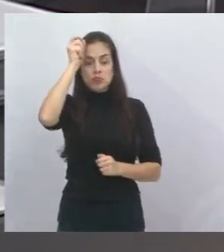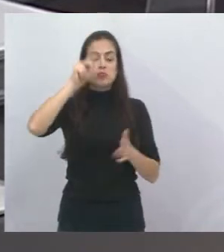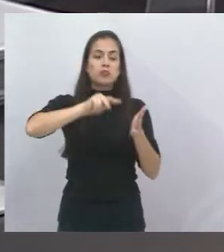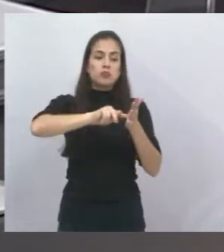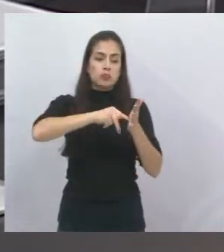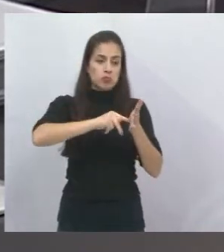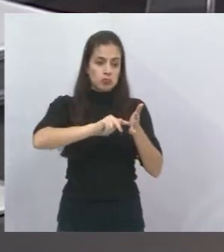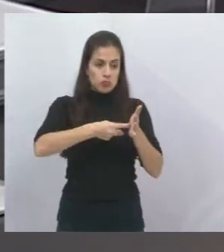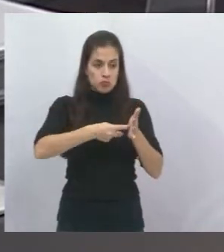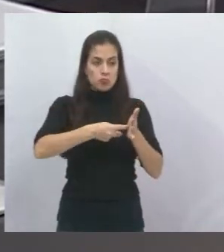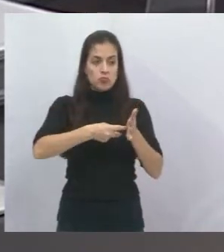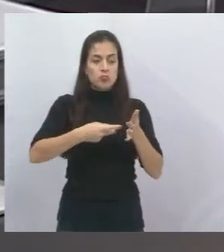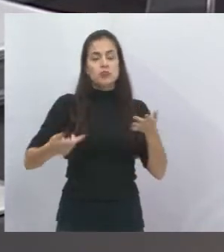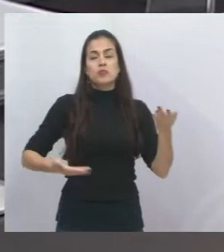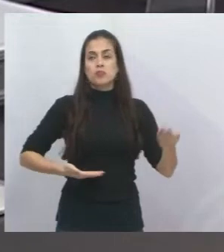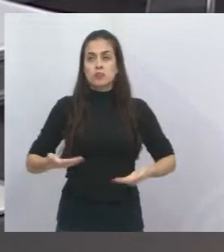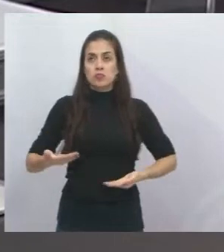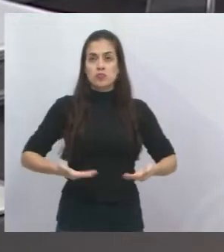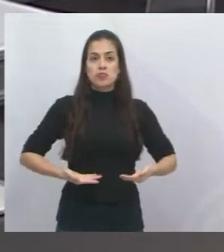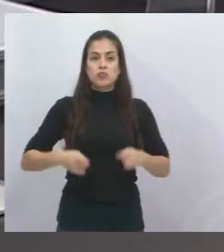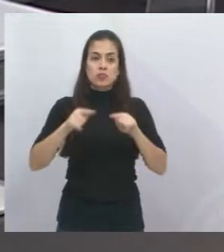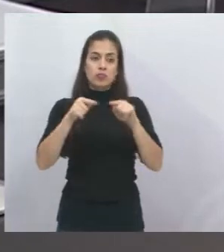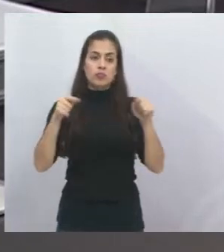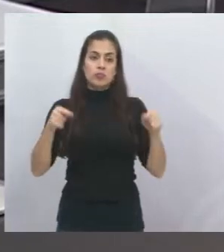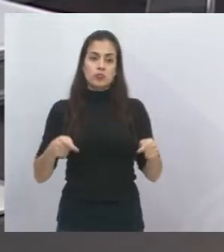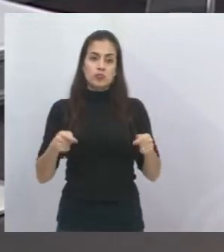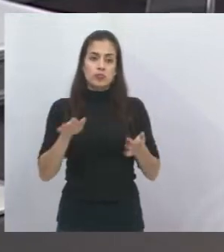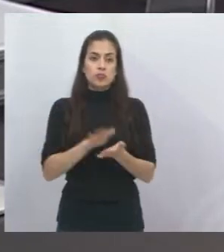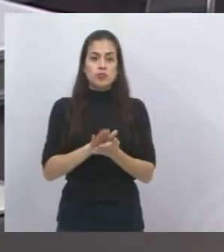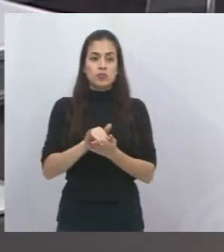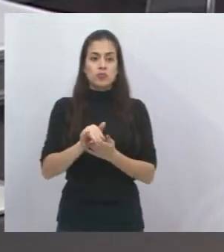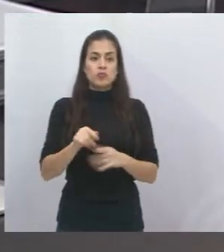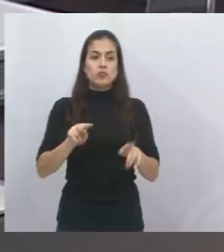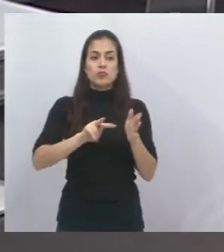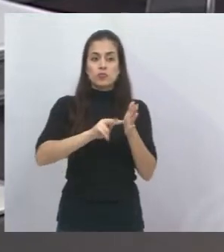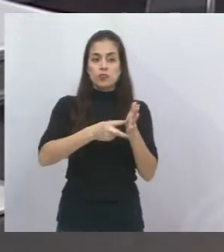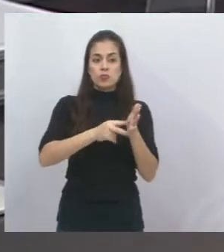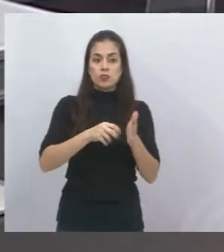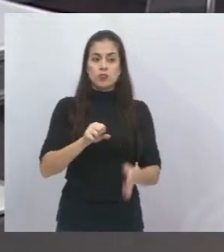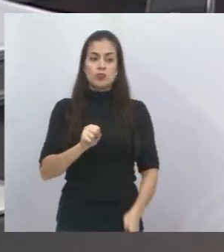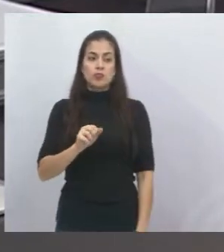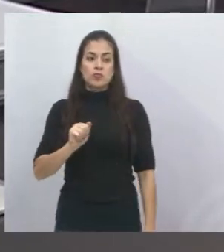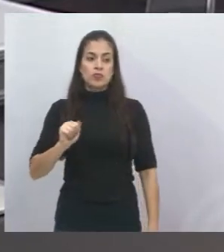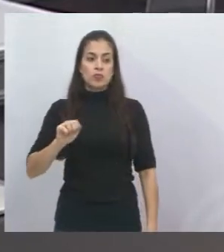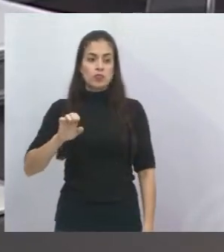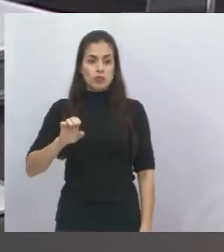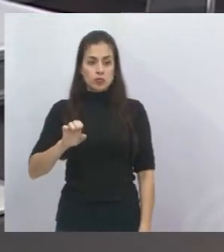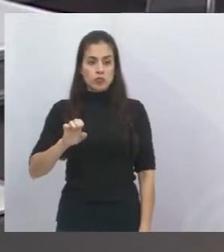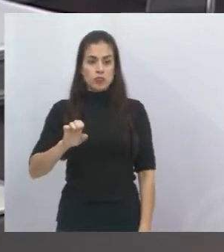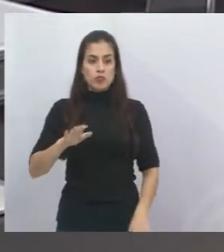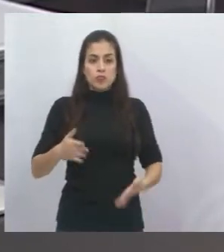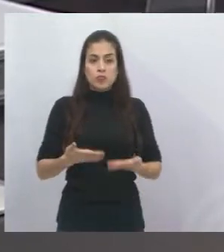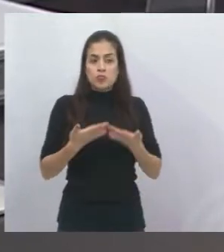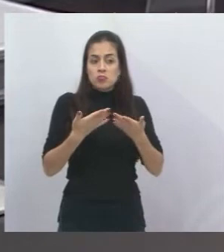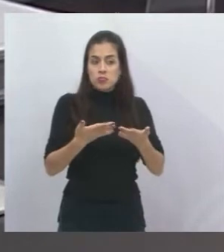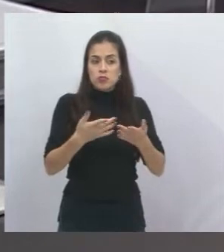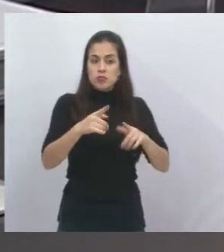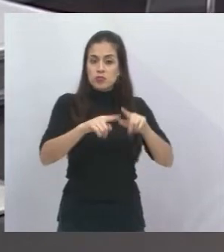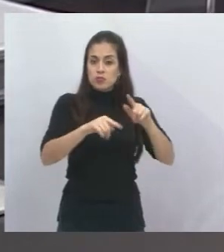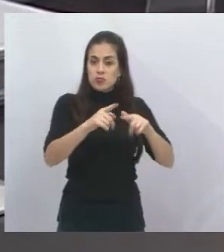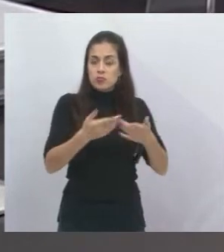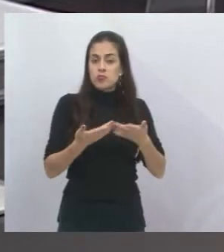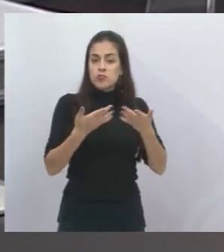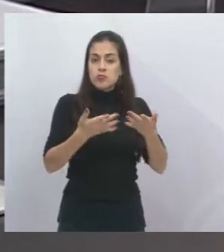Servidores Públicos Municipais de Jacareí e do SAI. Afinal, por meio de tais ferramentas, foi possível realizar